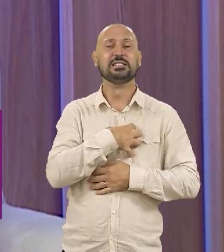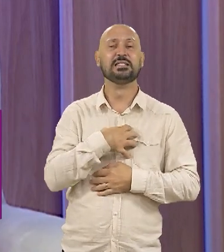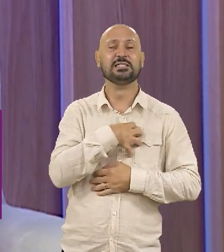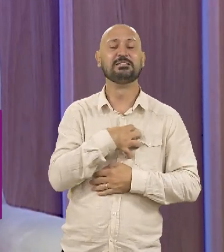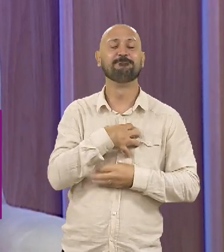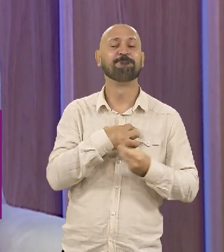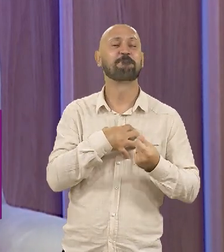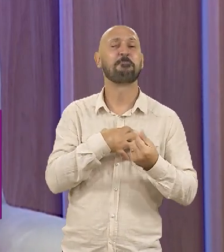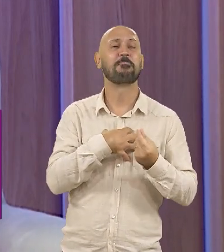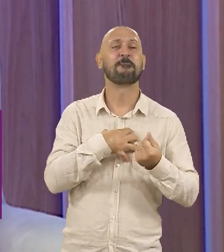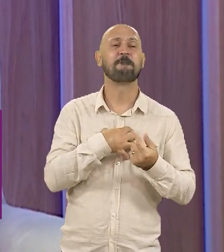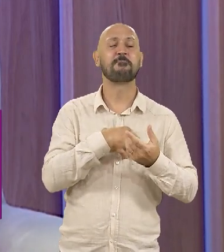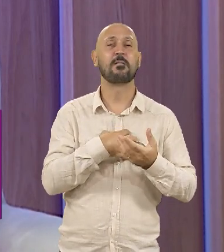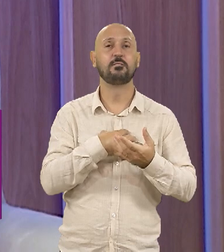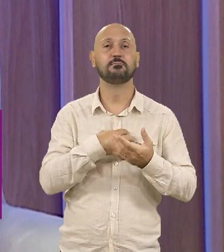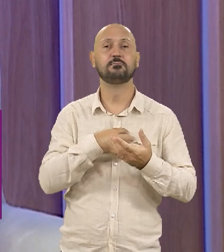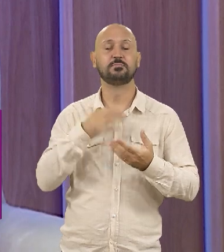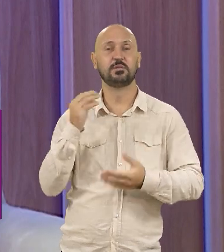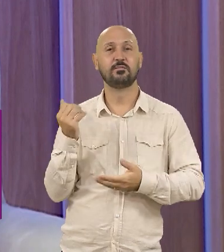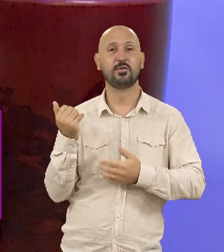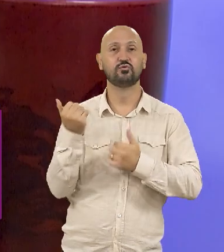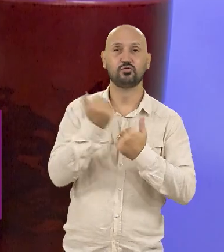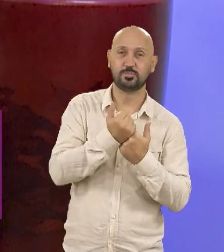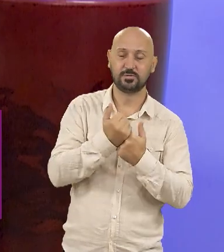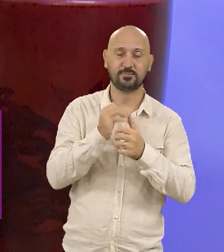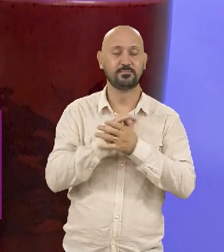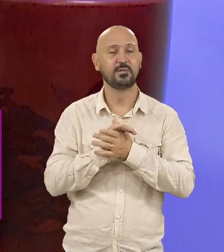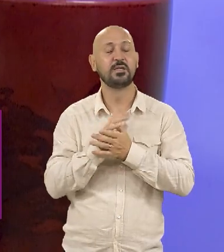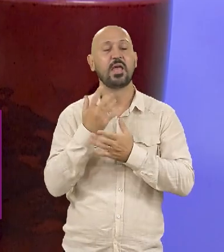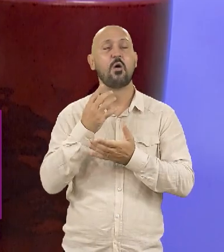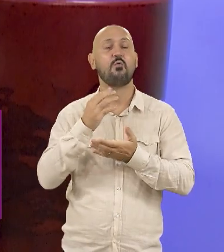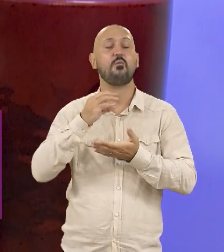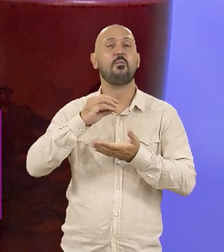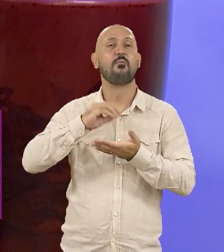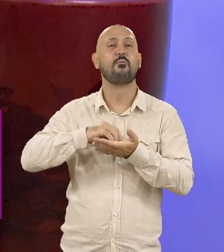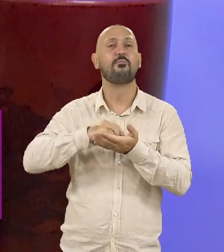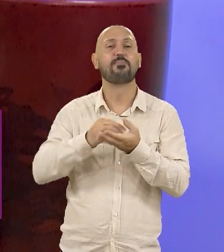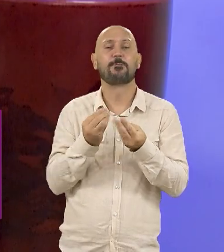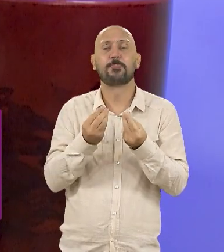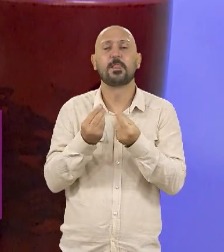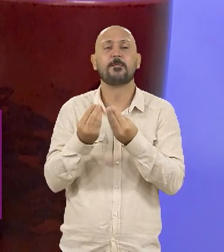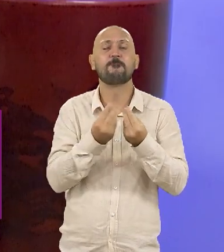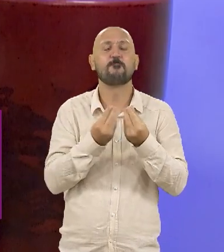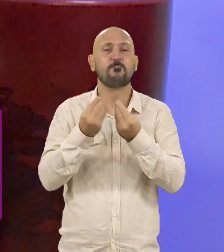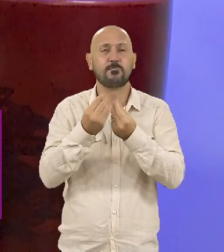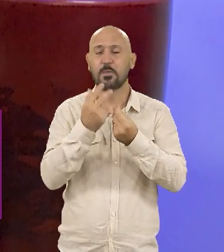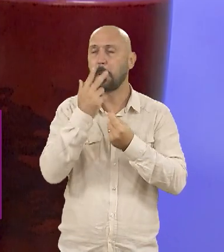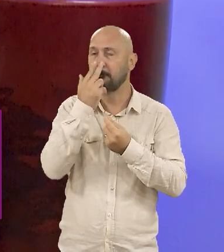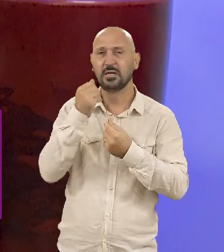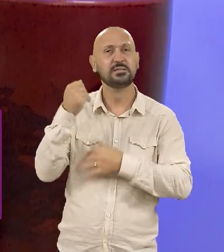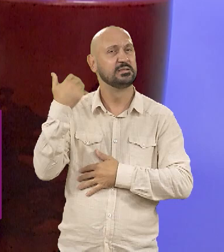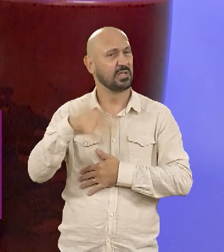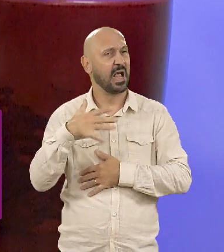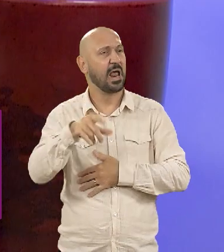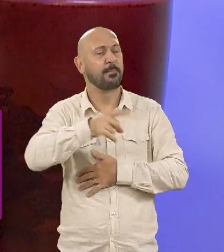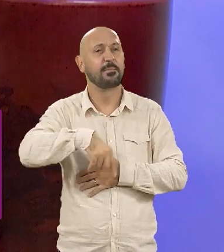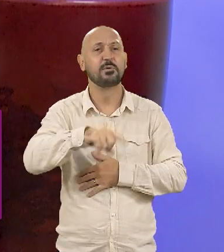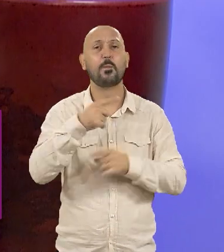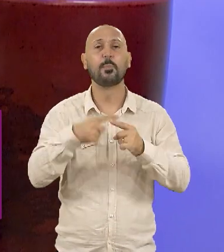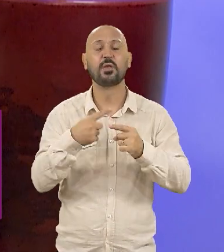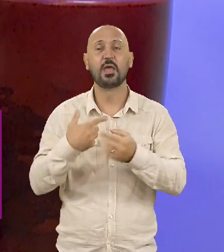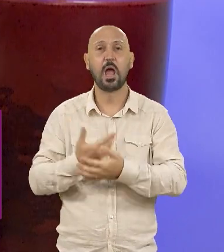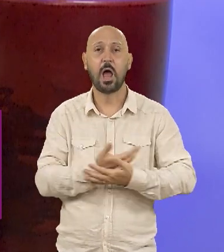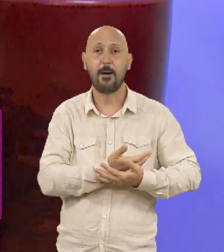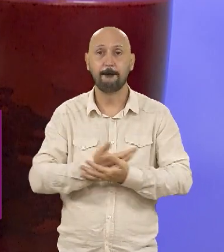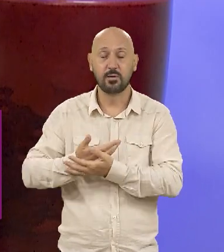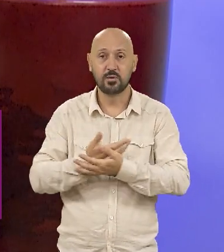têm tido hoje na nossa atualidade. E é um vazio emocional que tem gerado um custo altíssimo para as pessoas, porque a